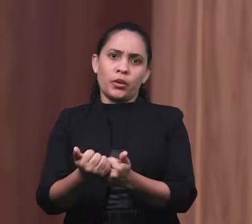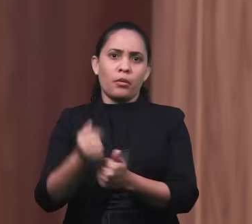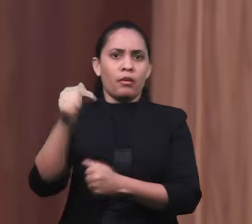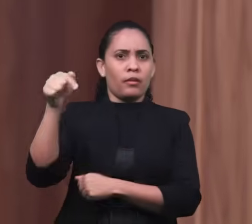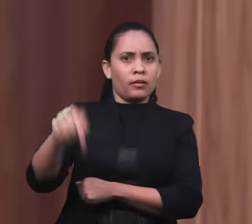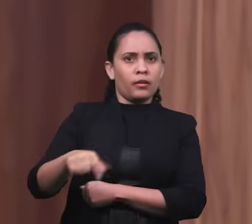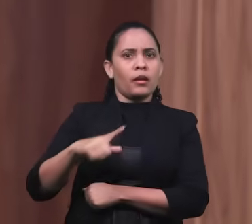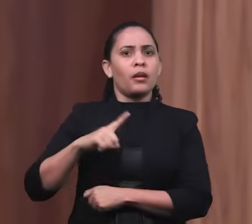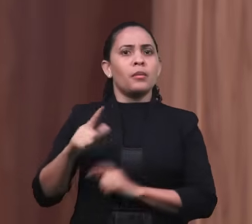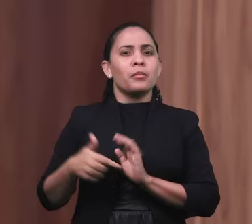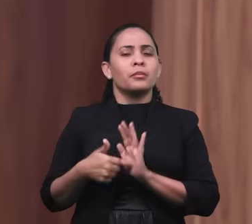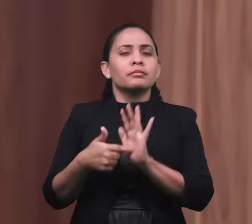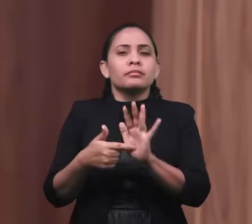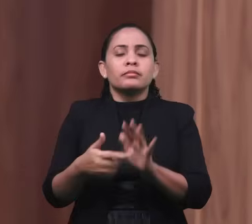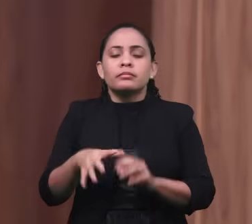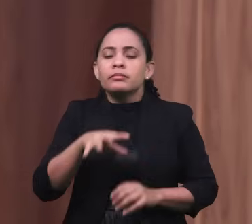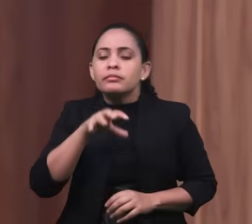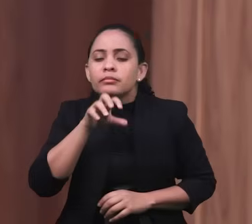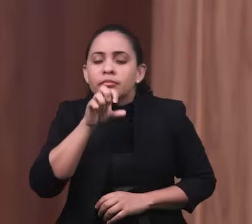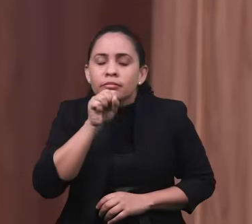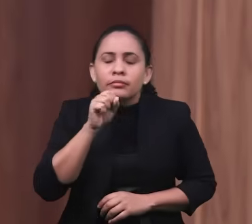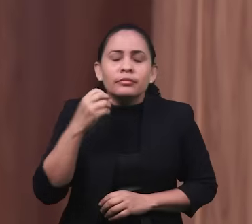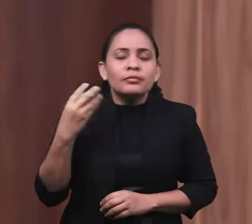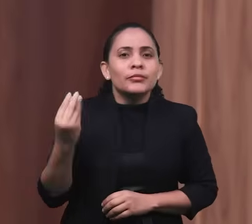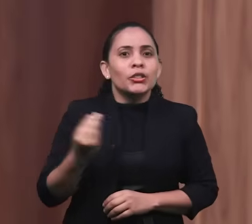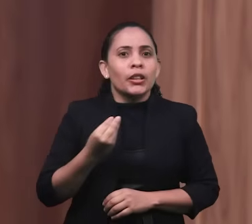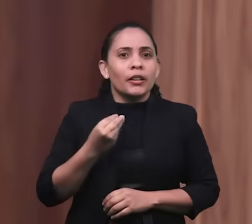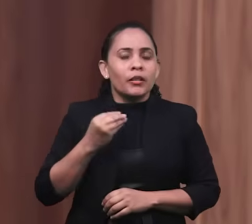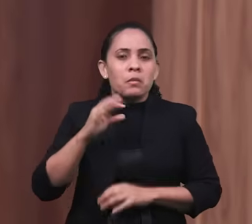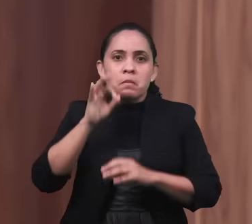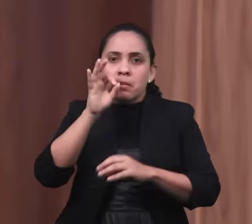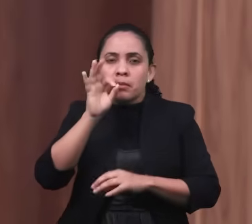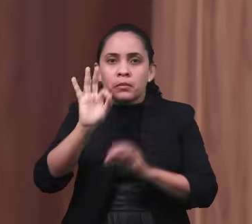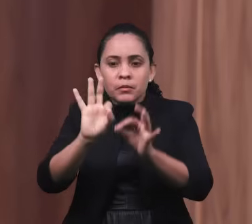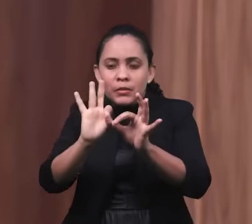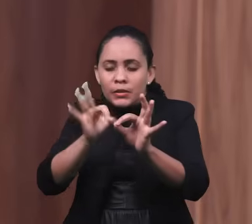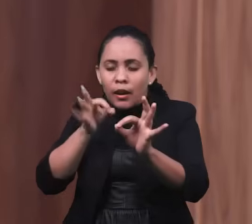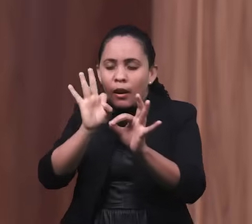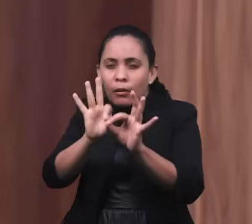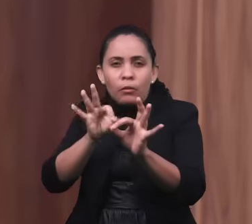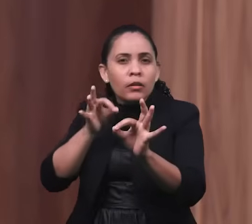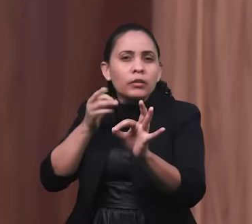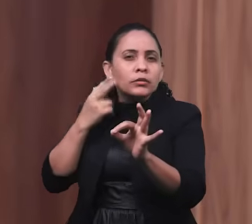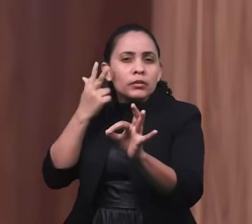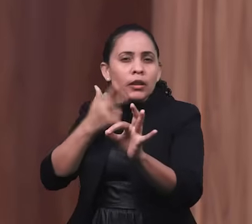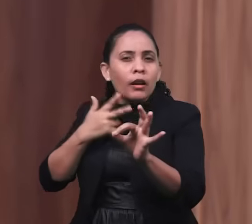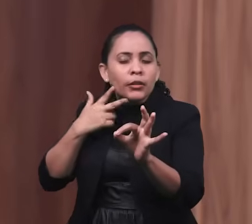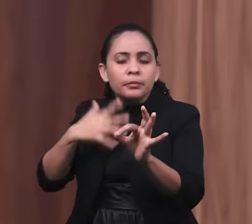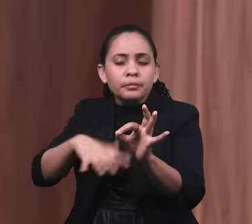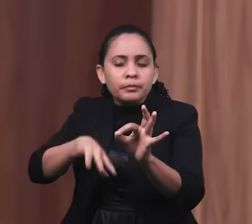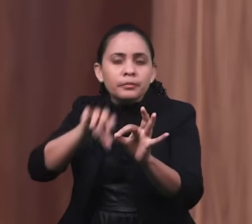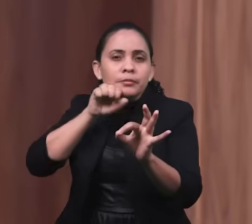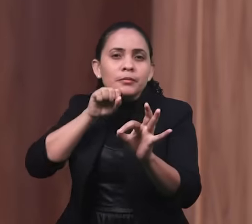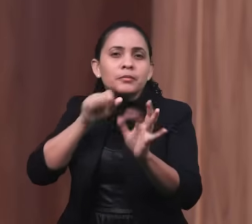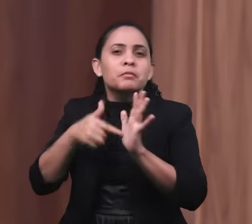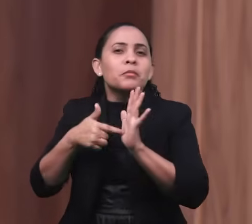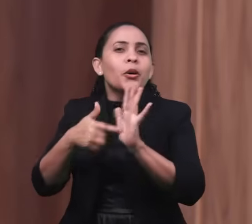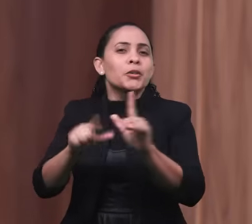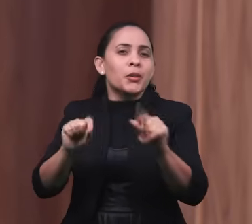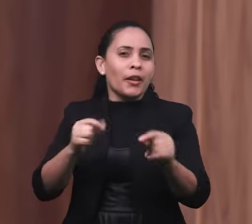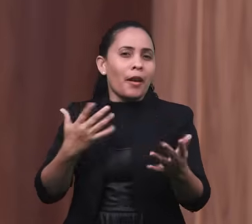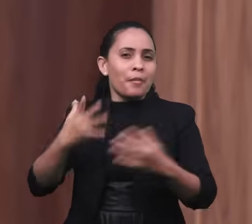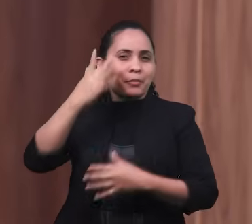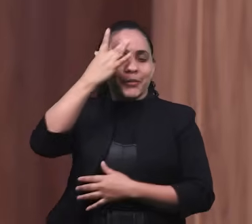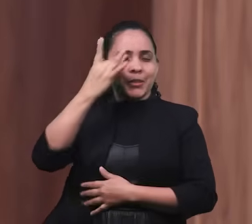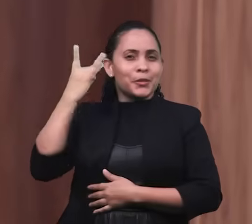verdade, com cheiro, imbuído daquele cheiro das uvas, do vinho, que vai nos remeter à presença do Espírito de Deus, é